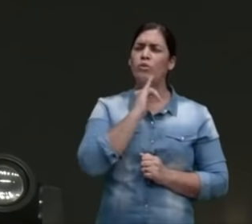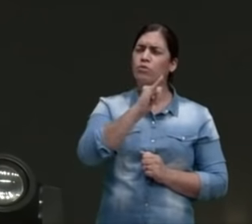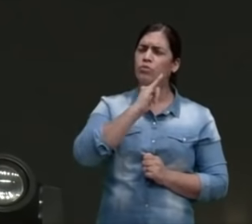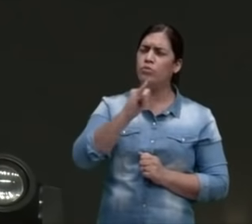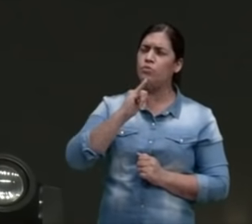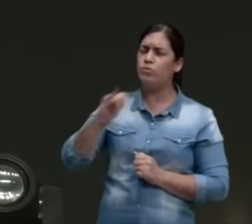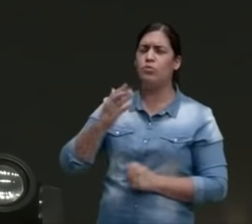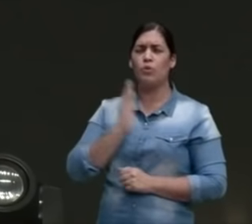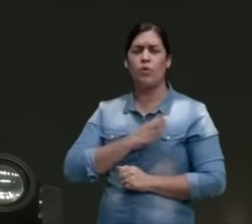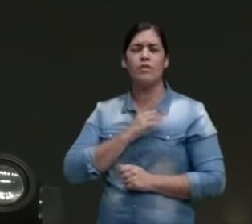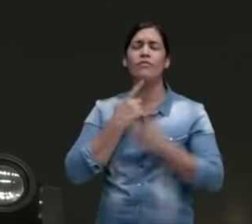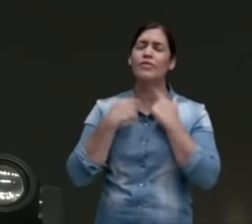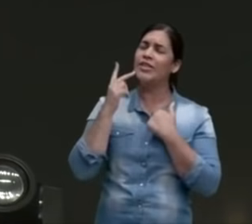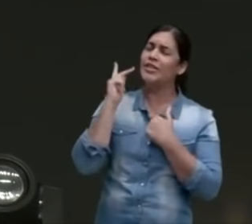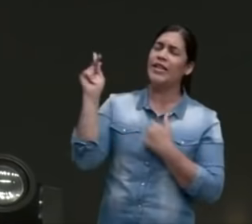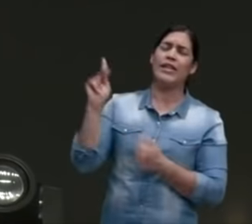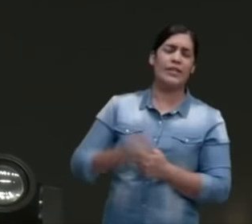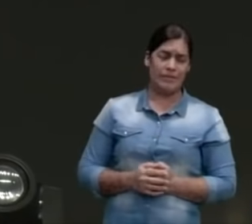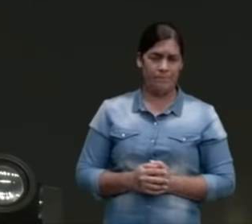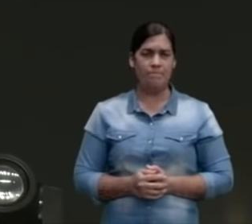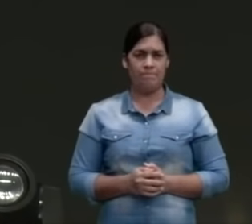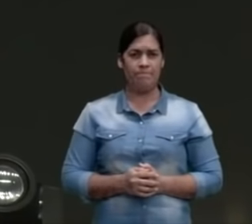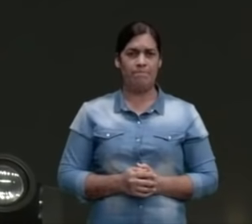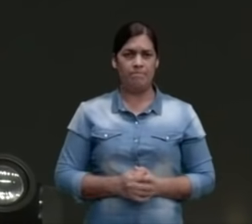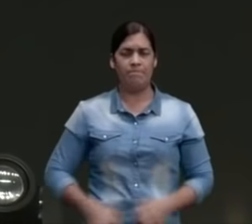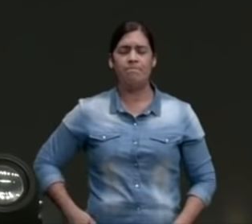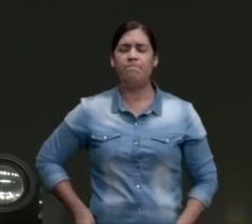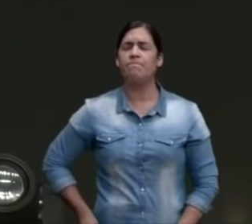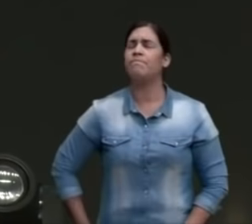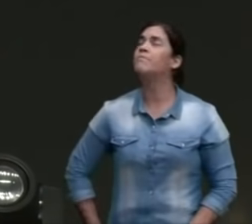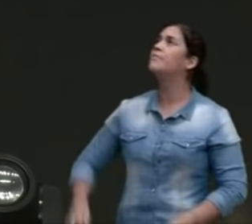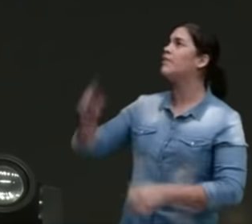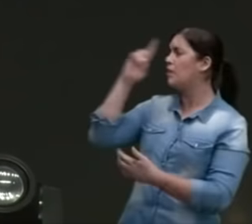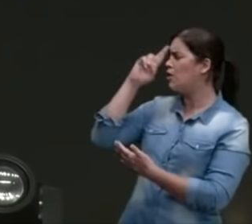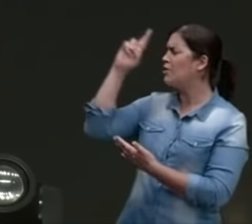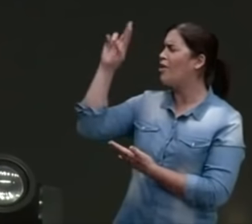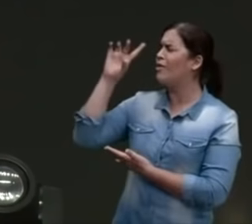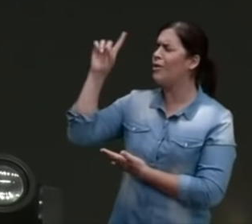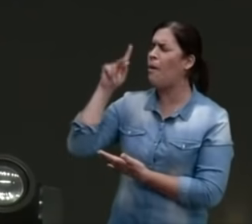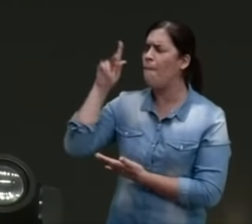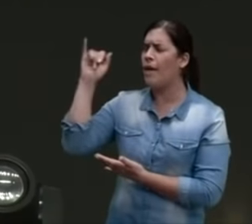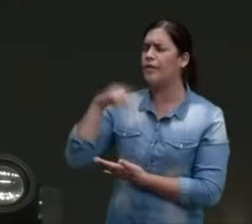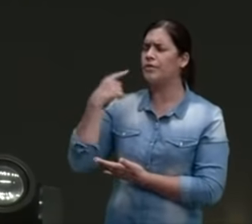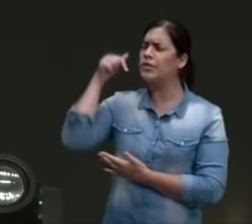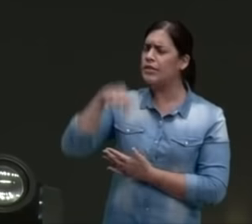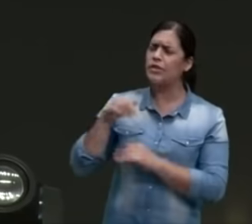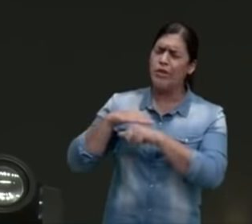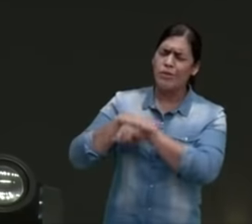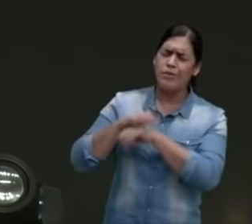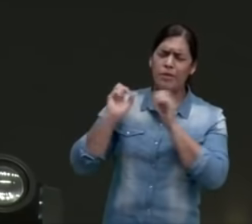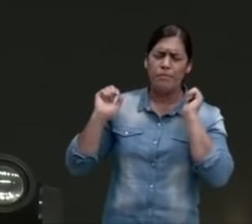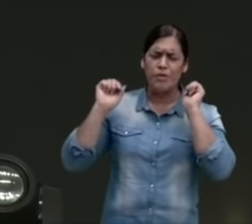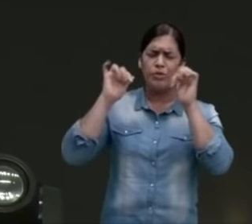a mensagem que Ele quer falar conosco. Senhor, meu Deus e meu Pai, nós estamos aqui nesta noite tão